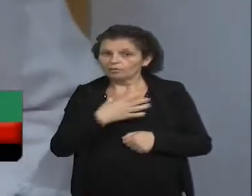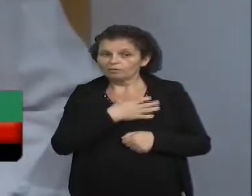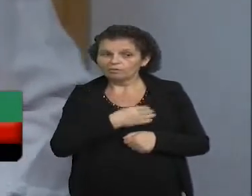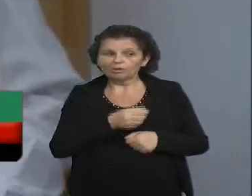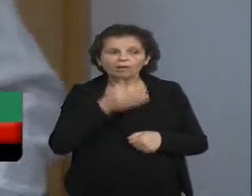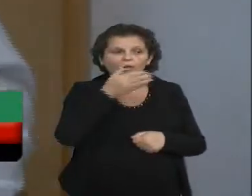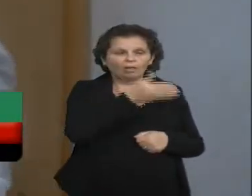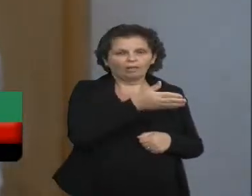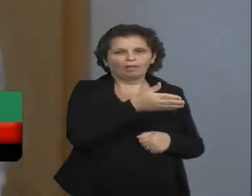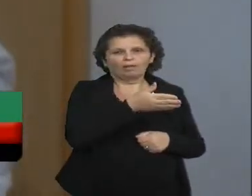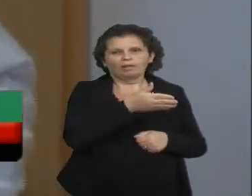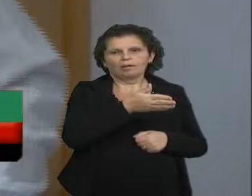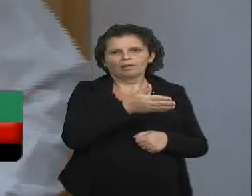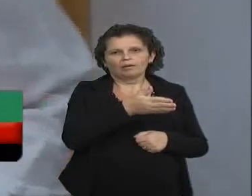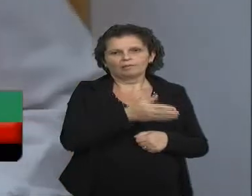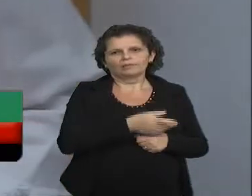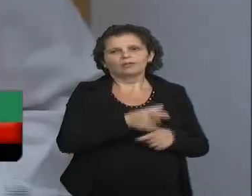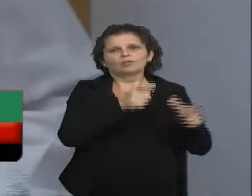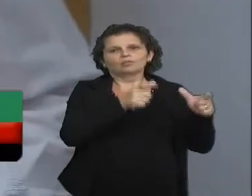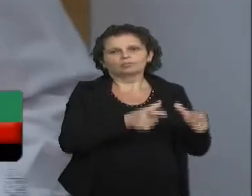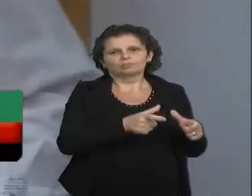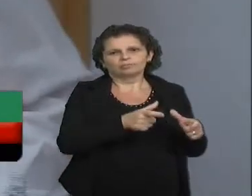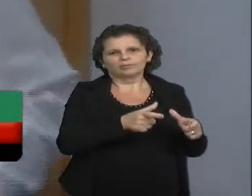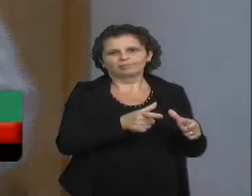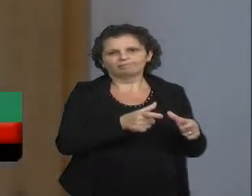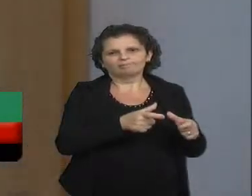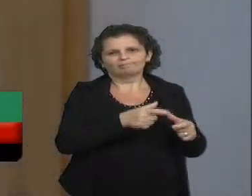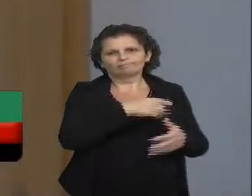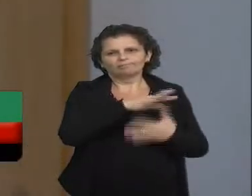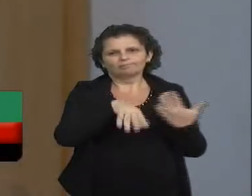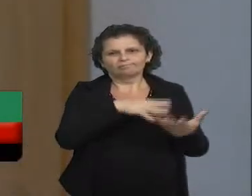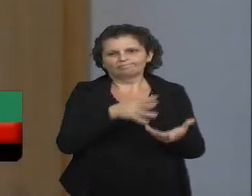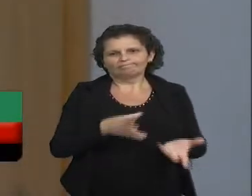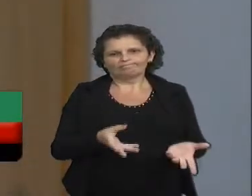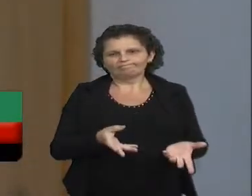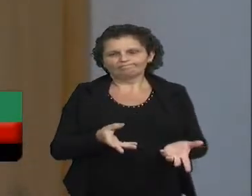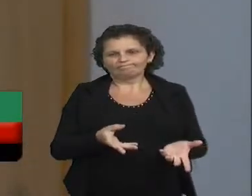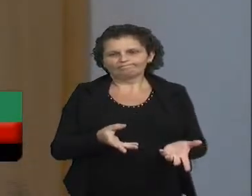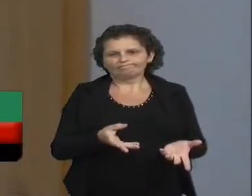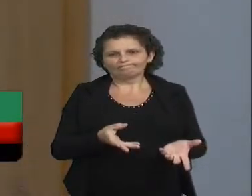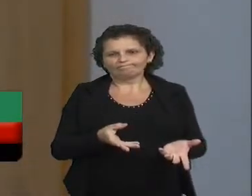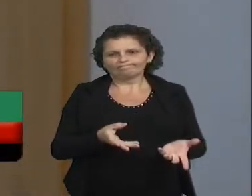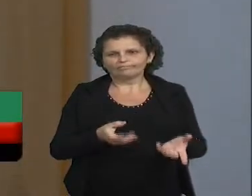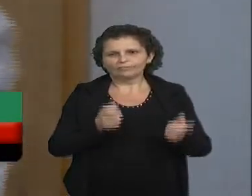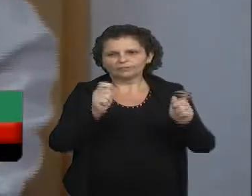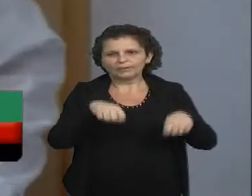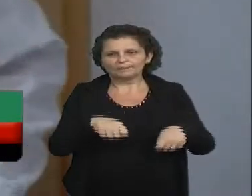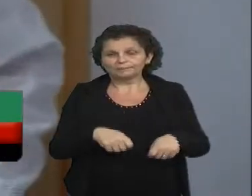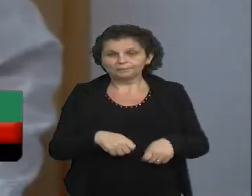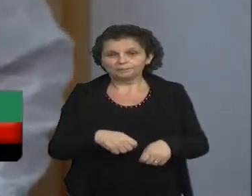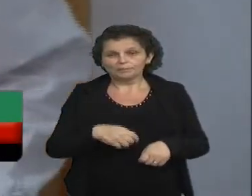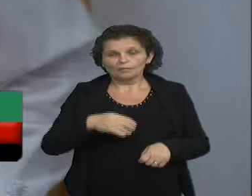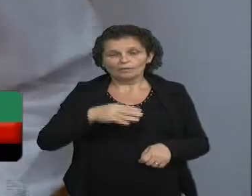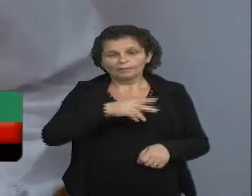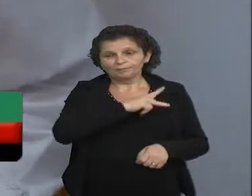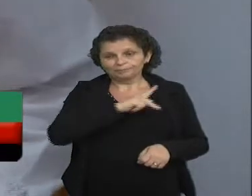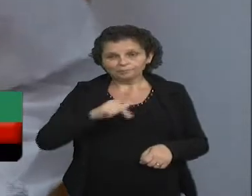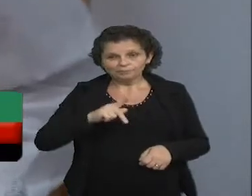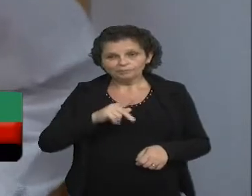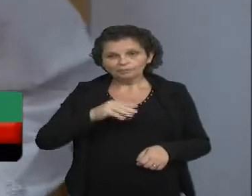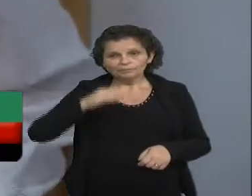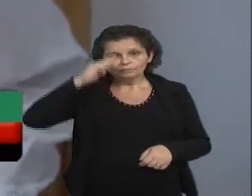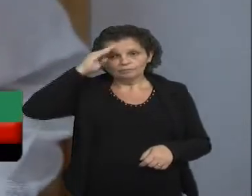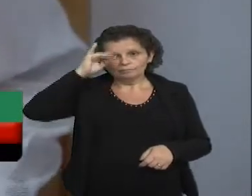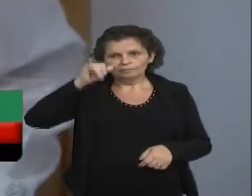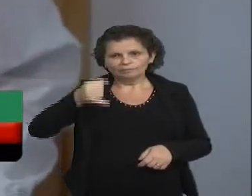filho ir num lugar desse? Então, vereador Josias, senhor presidente, senhores vereadores, acho que está na hora da